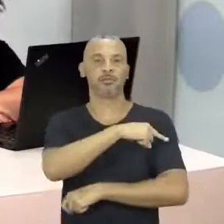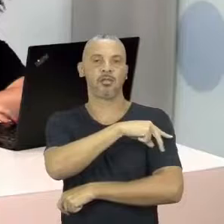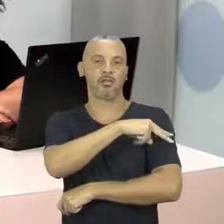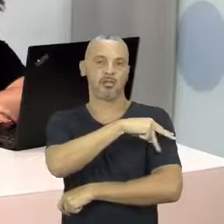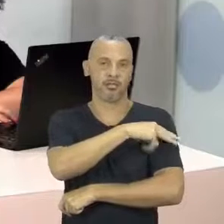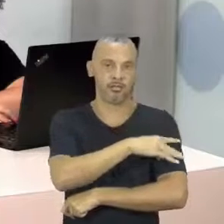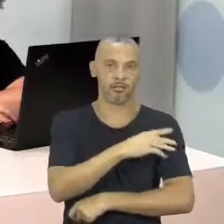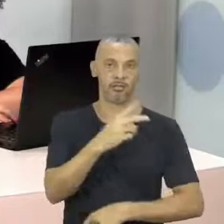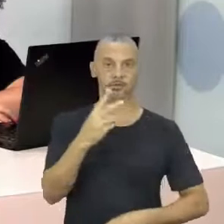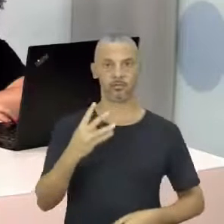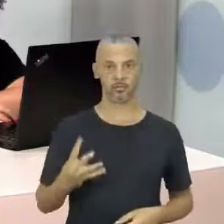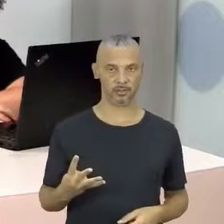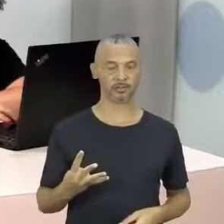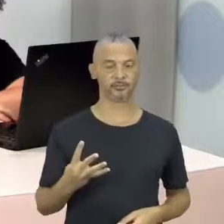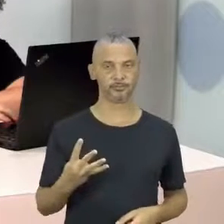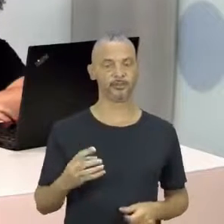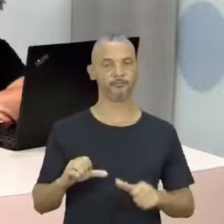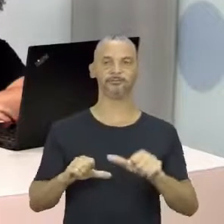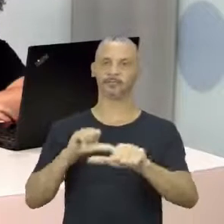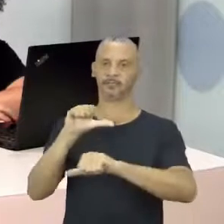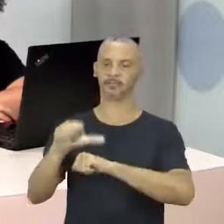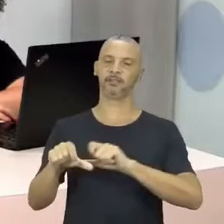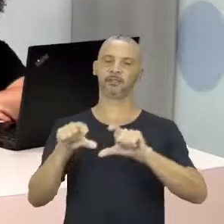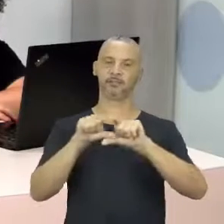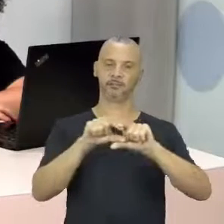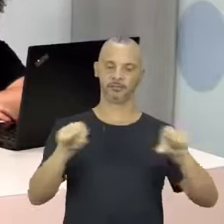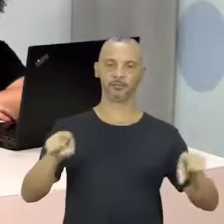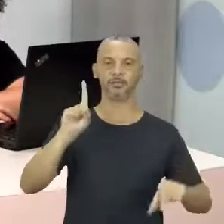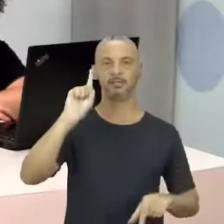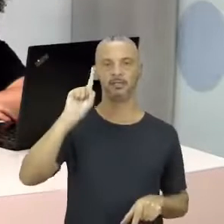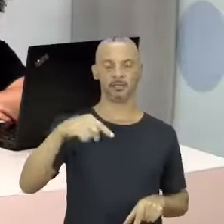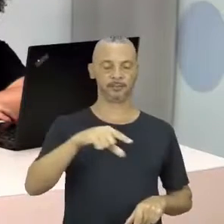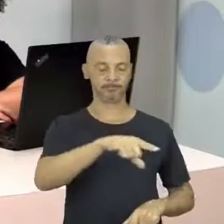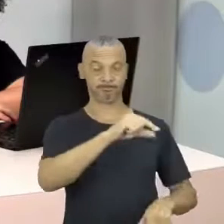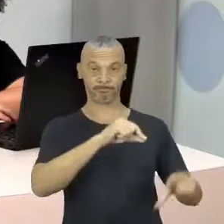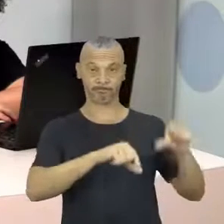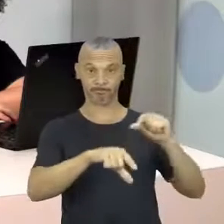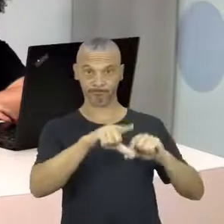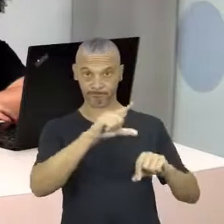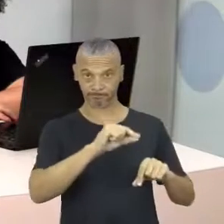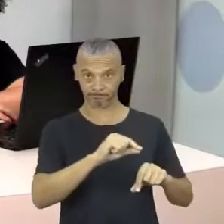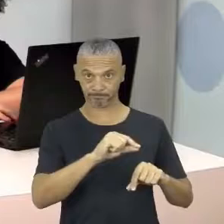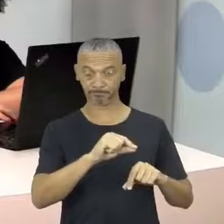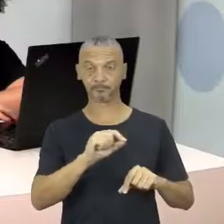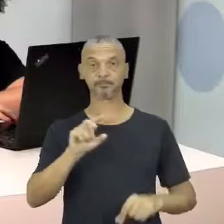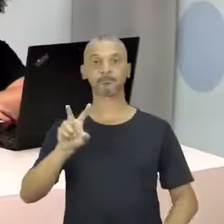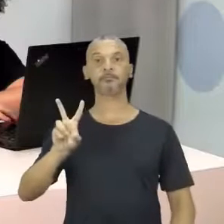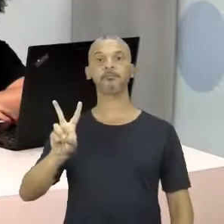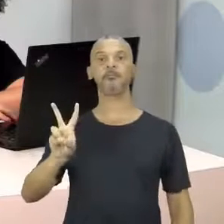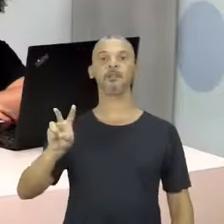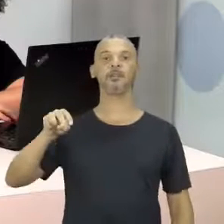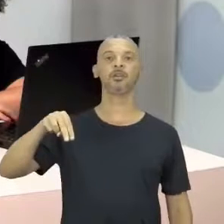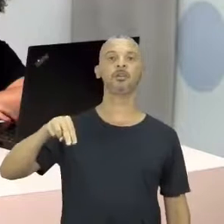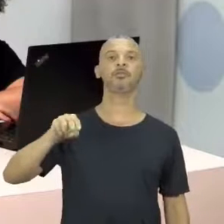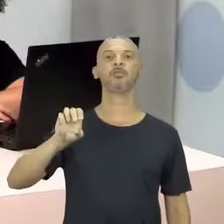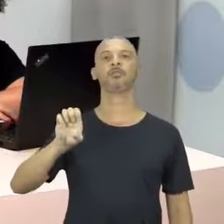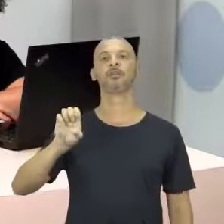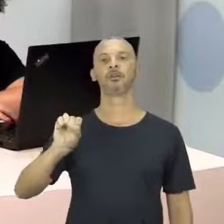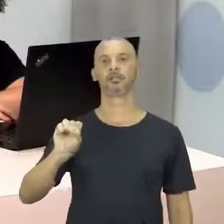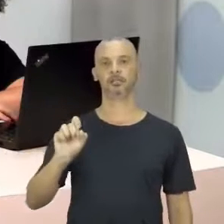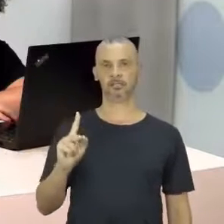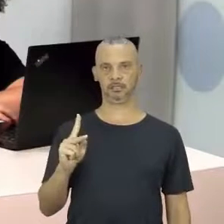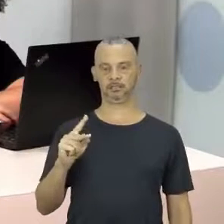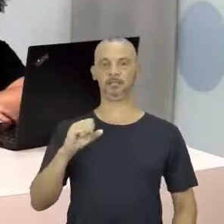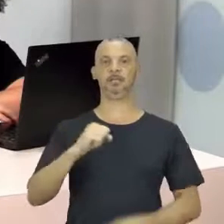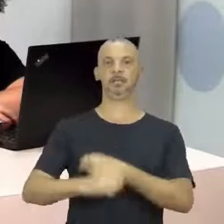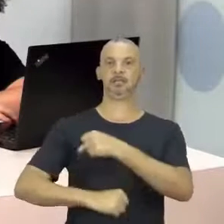Fundamental 2024. Não é esse, tá? É o Processo Seletivo VUNESP para atribuição no ano